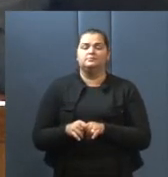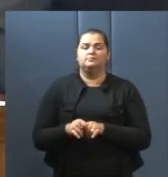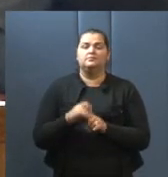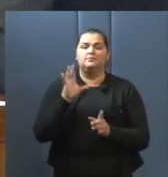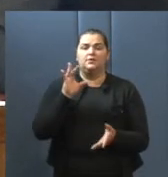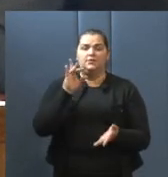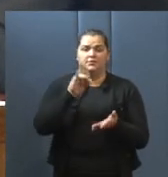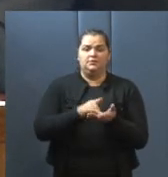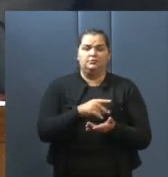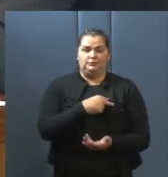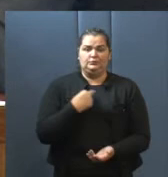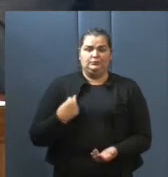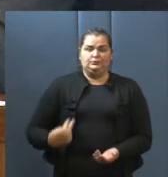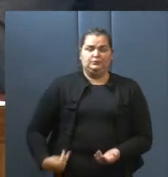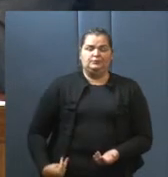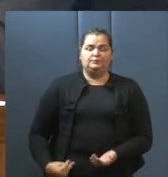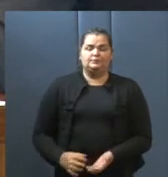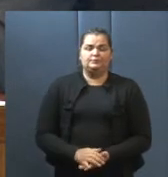atuação da China